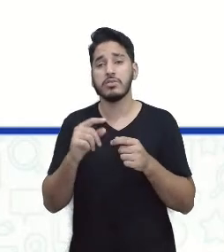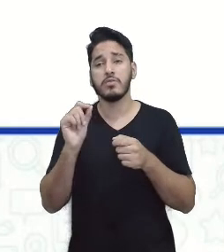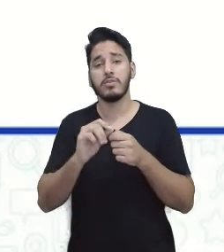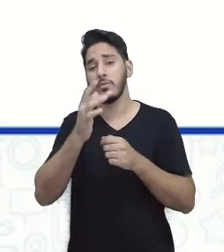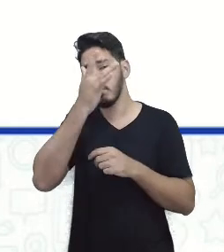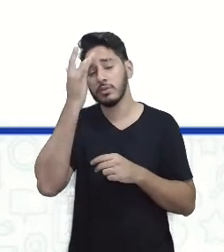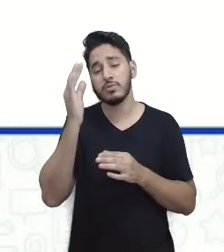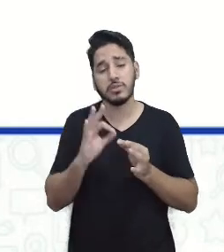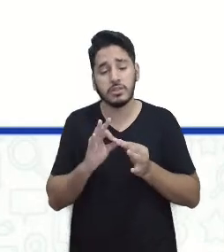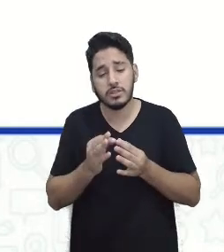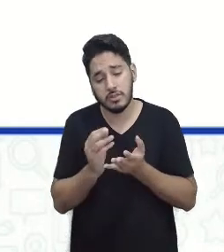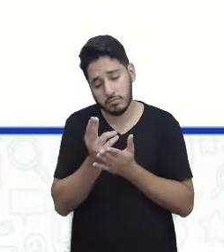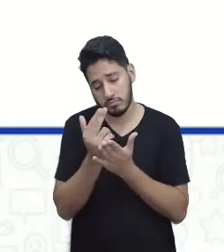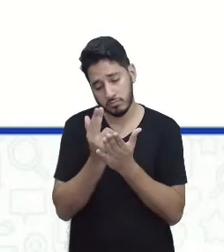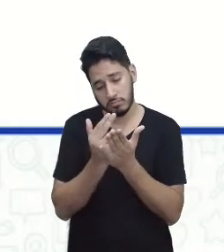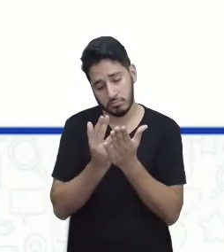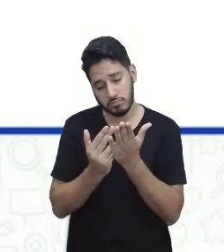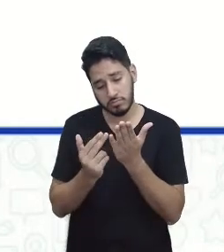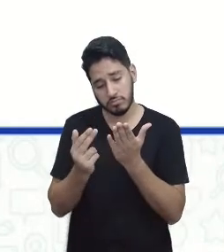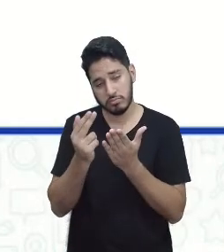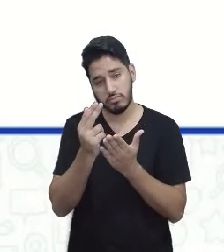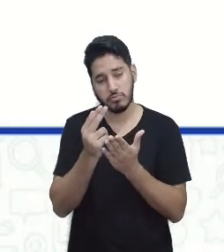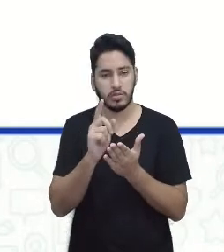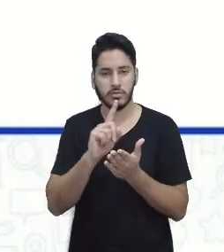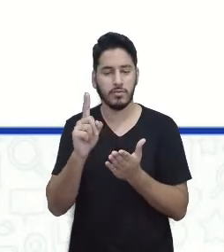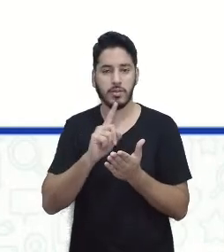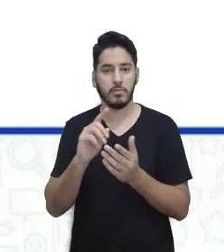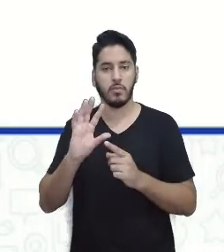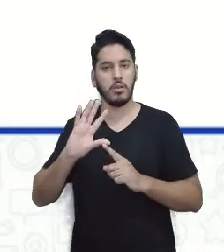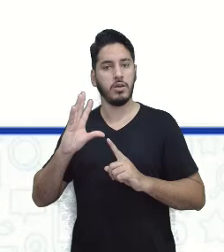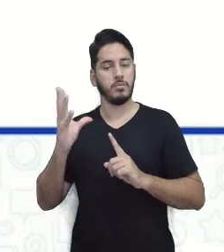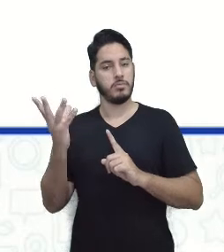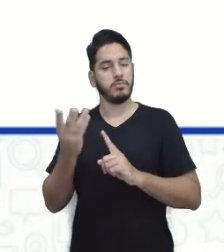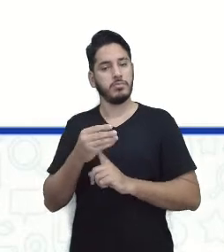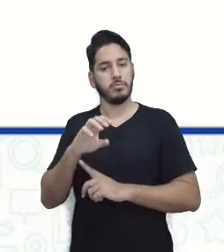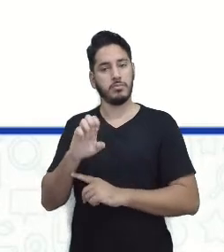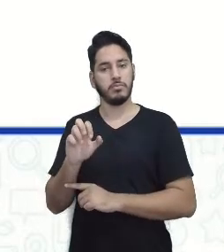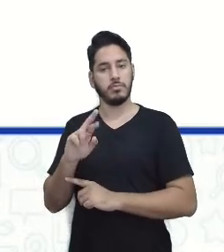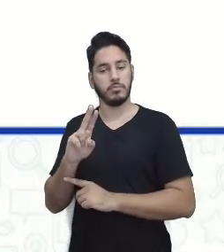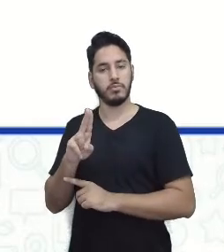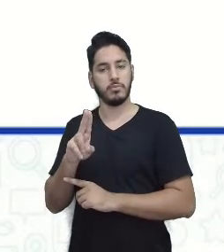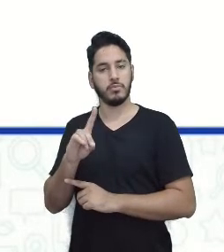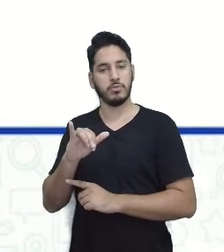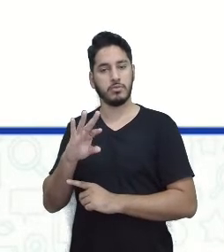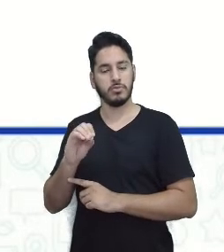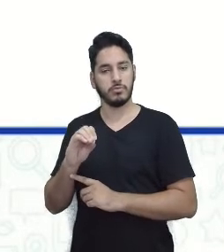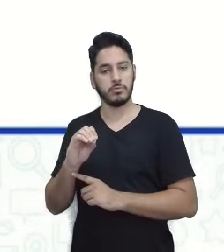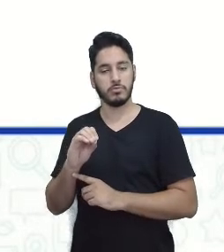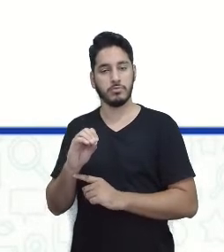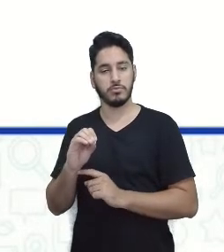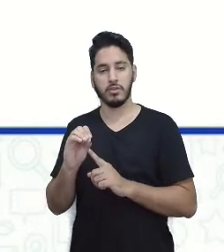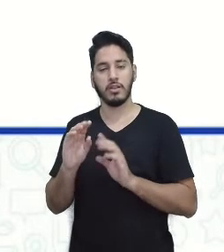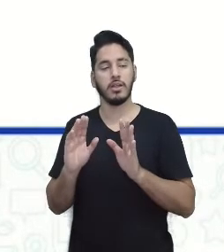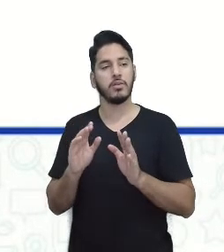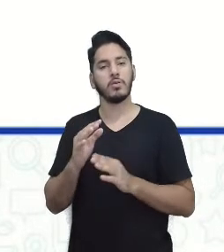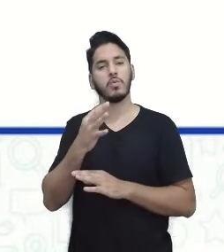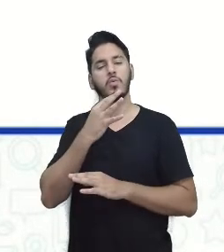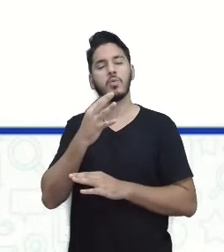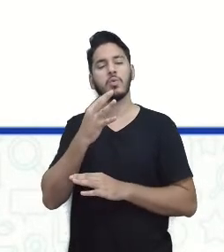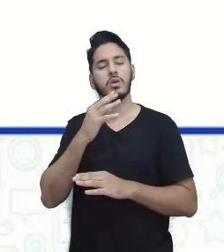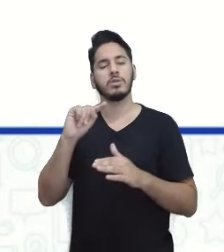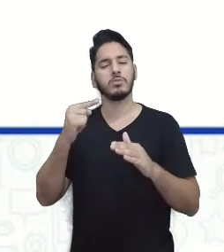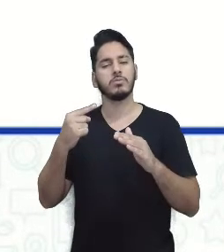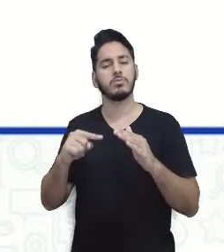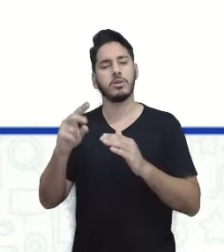por pessoas simples, pessoas do povo, não são feitas por erudito. O Sammico não, ele é um erudito, ele é um homem que conhece